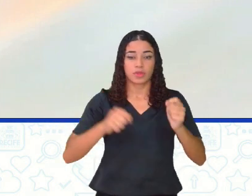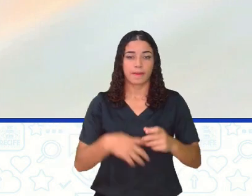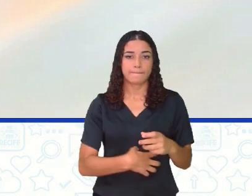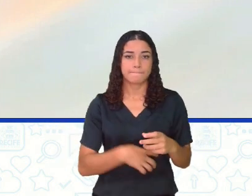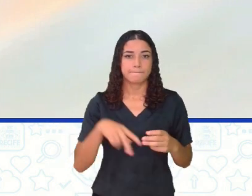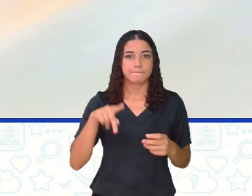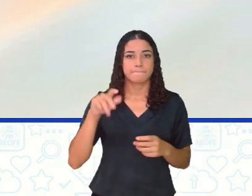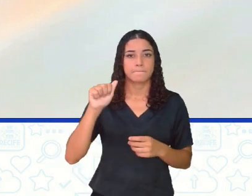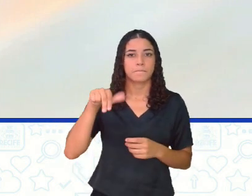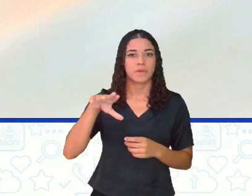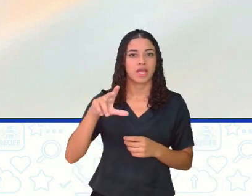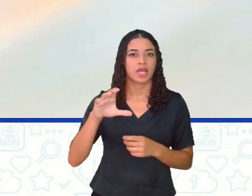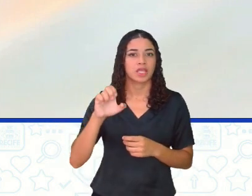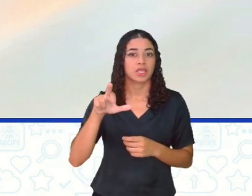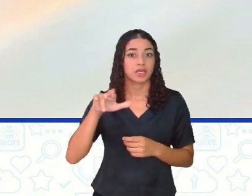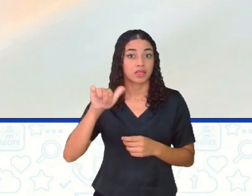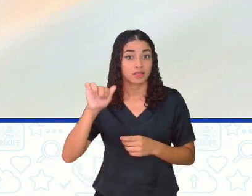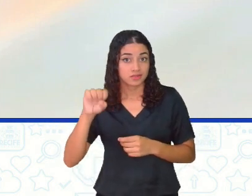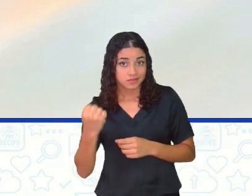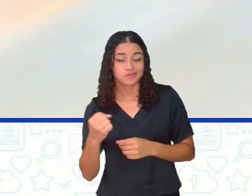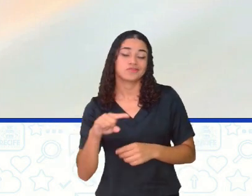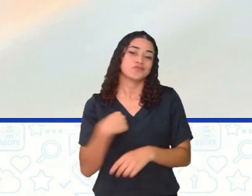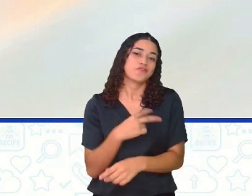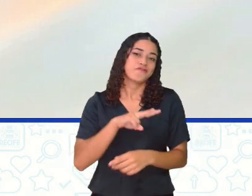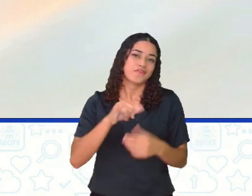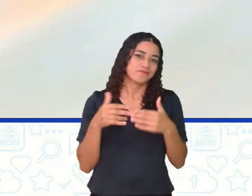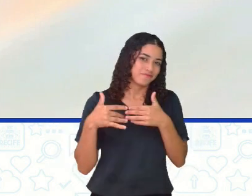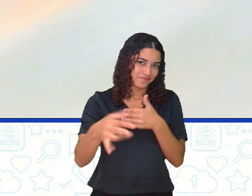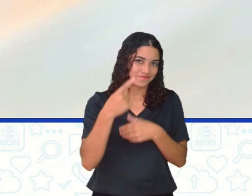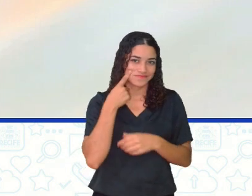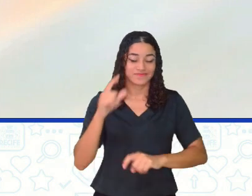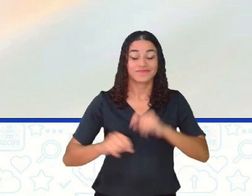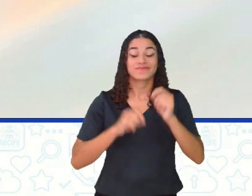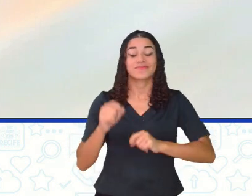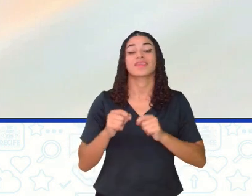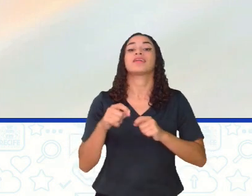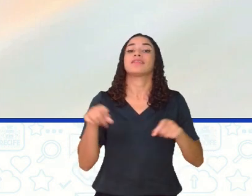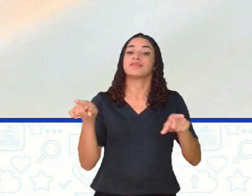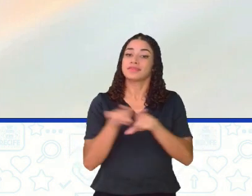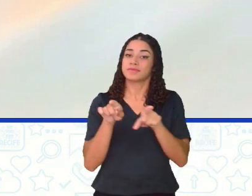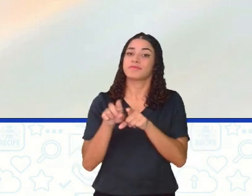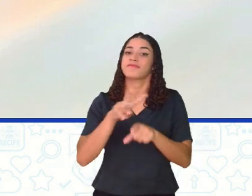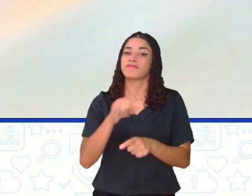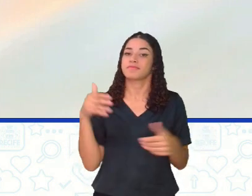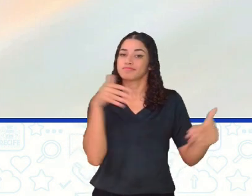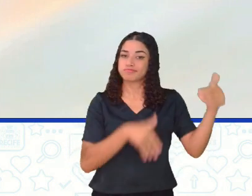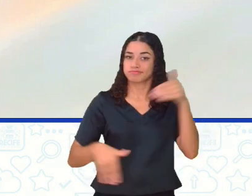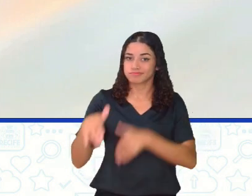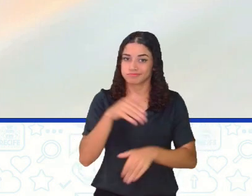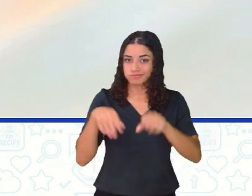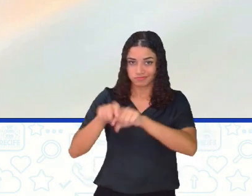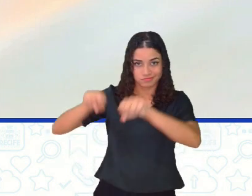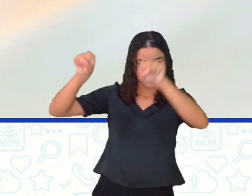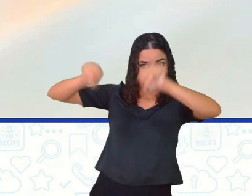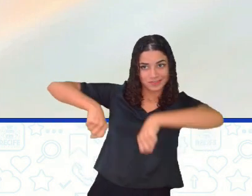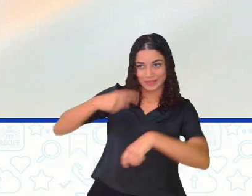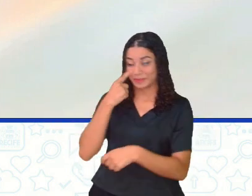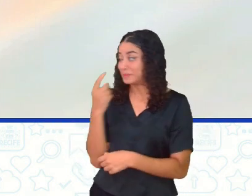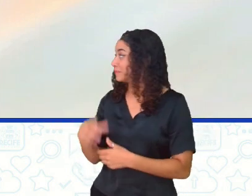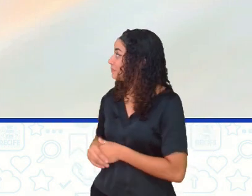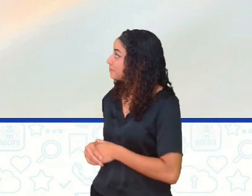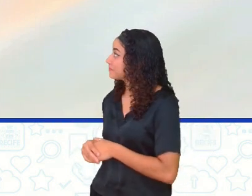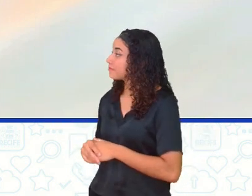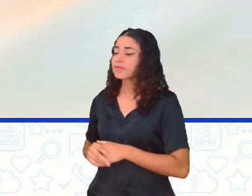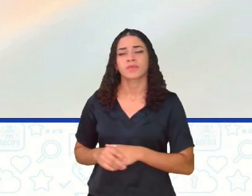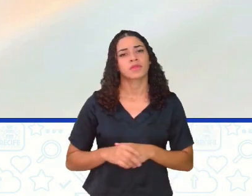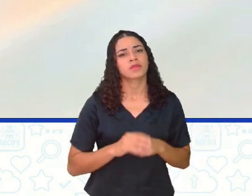E a gente vai ver hoje que esse pâncreas, por ser mista, ele também vai participar aí do sistema endócrino. Mas a questão